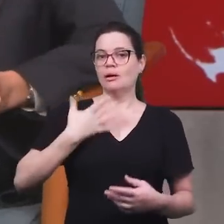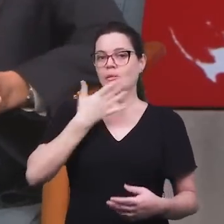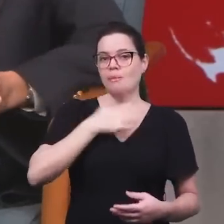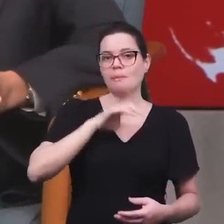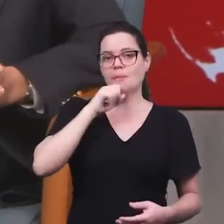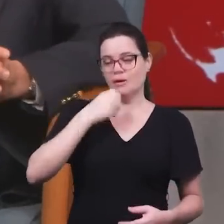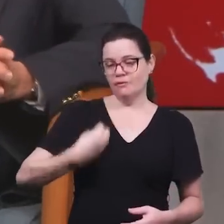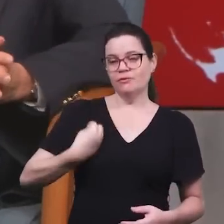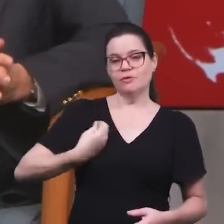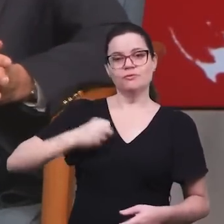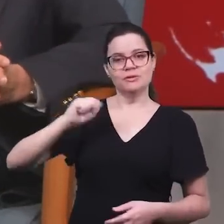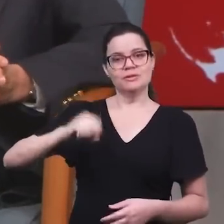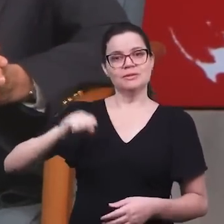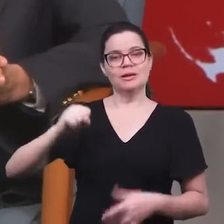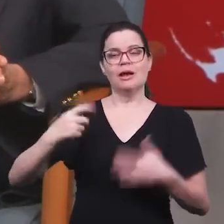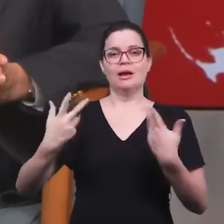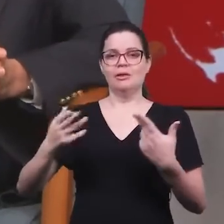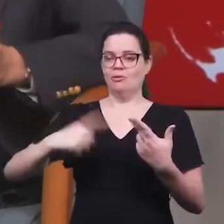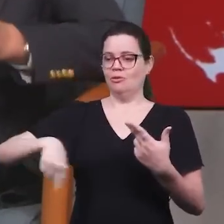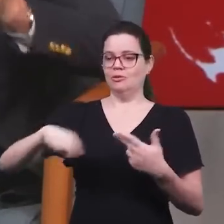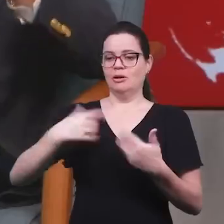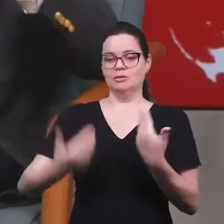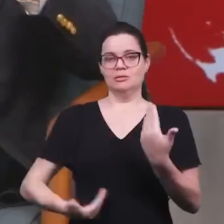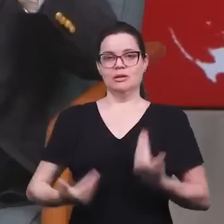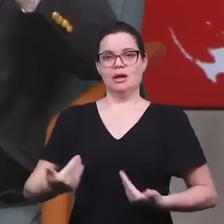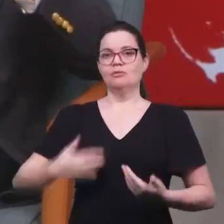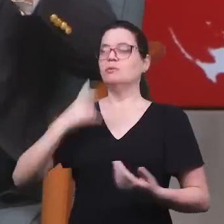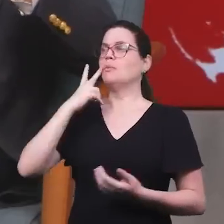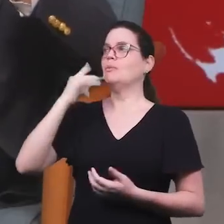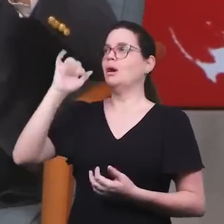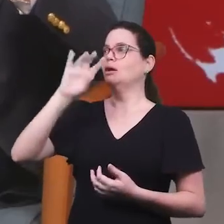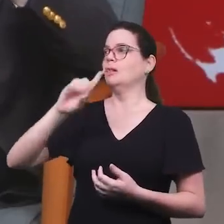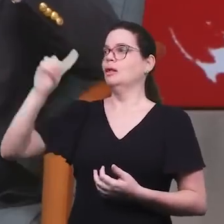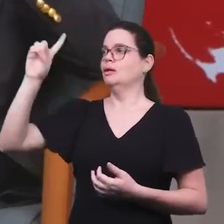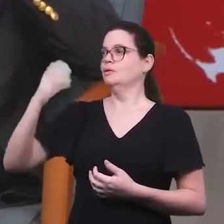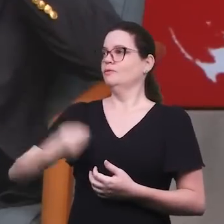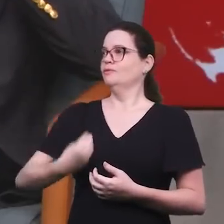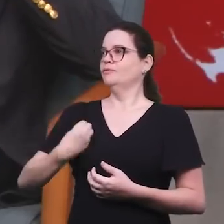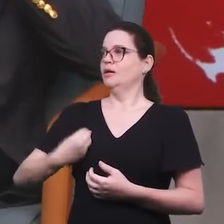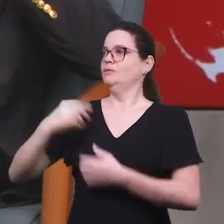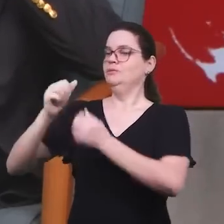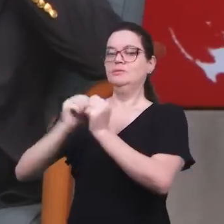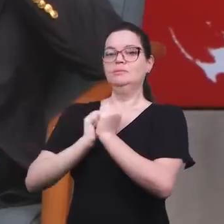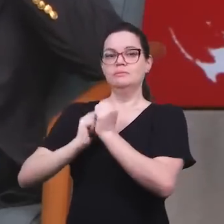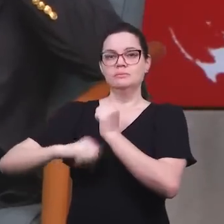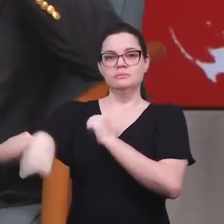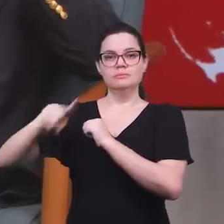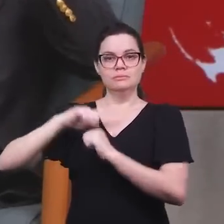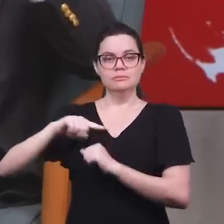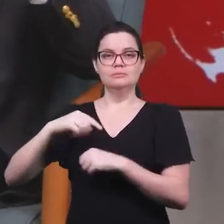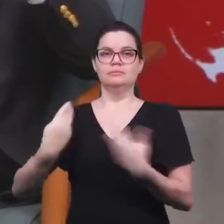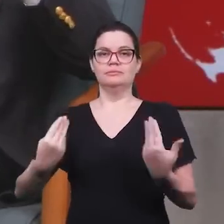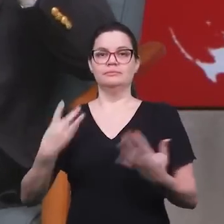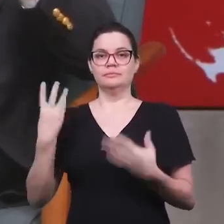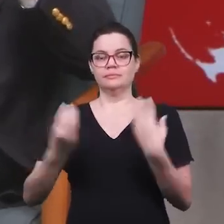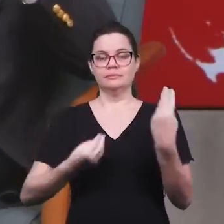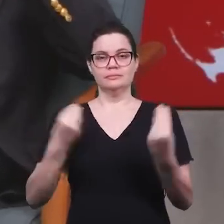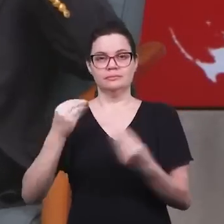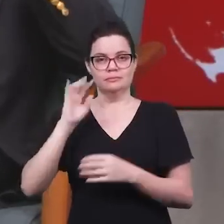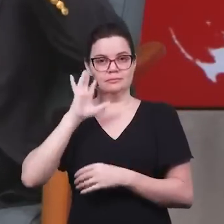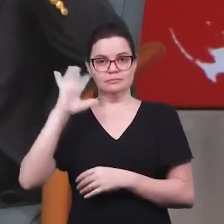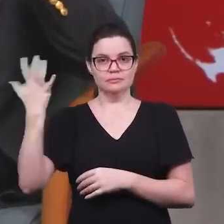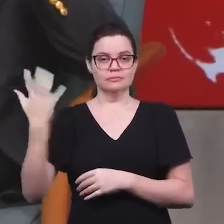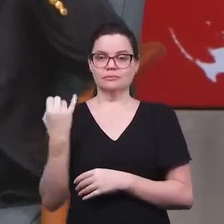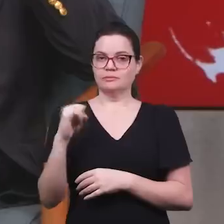ela, de alegria. E só há uma solução para aqueles que